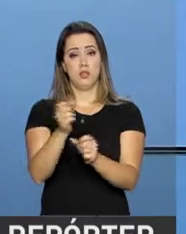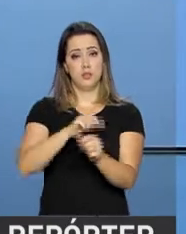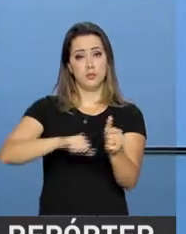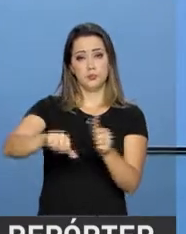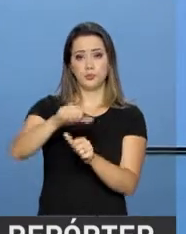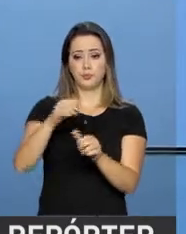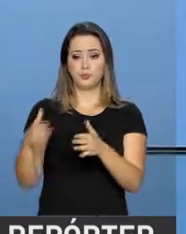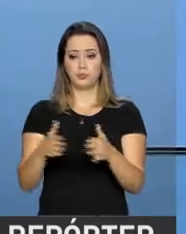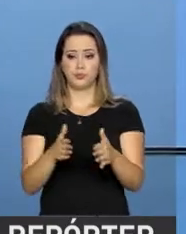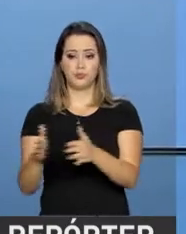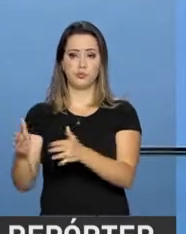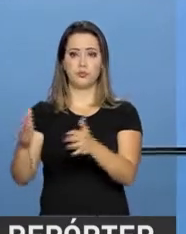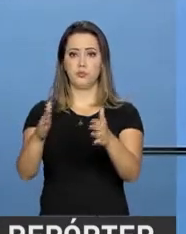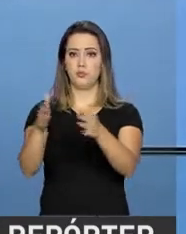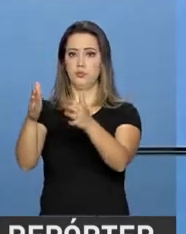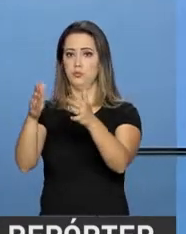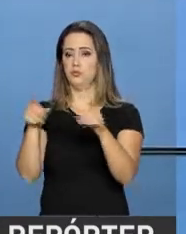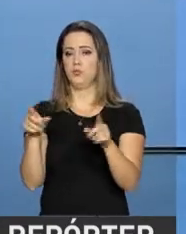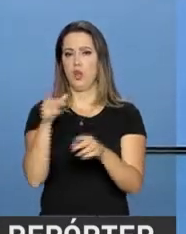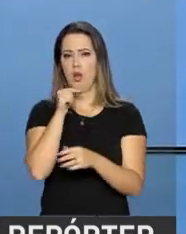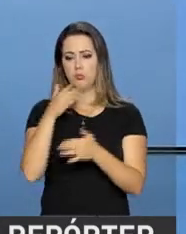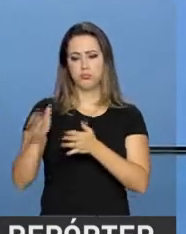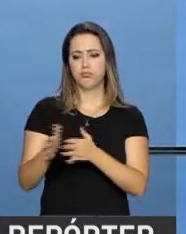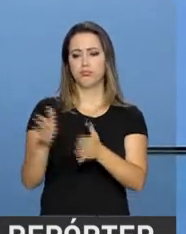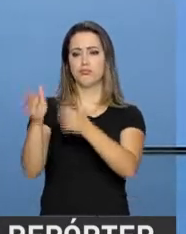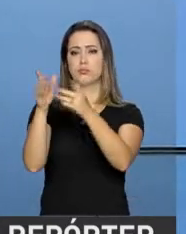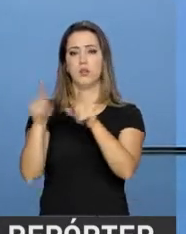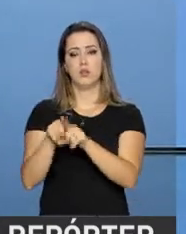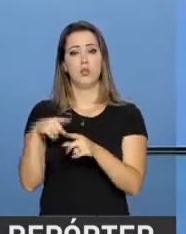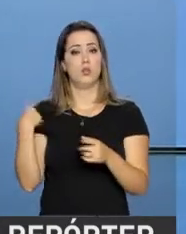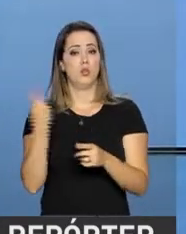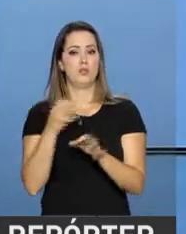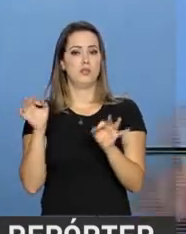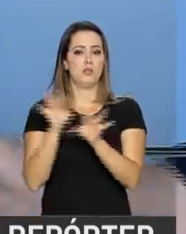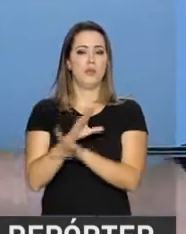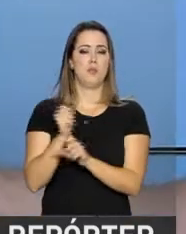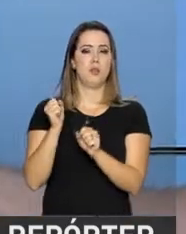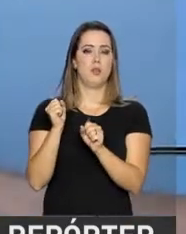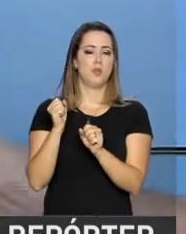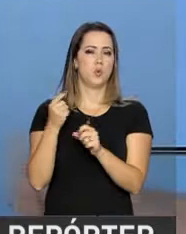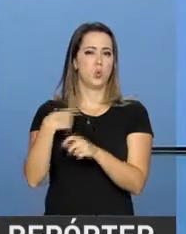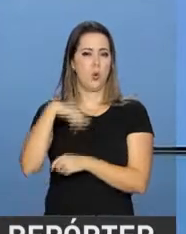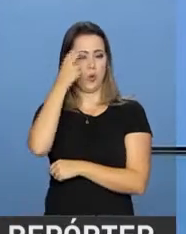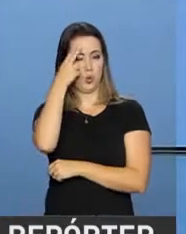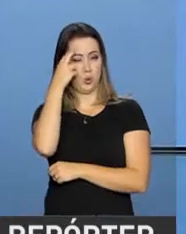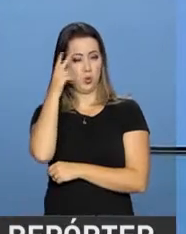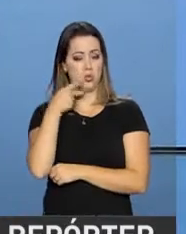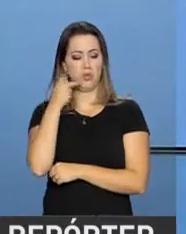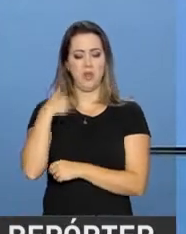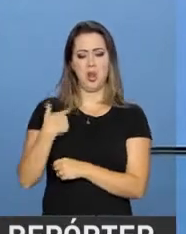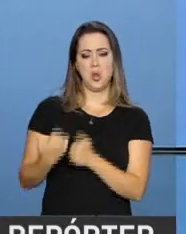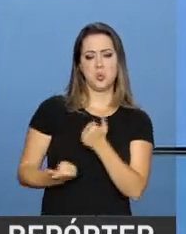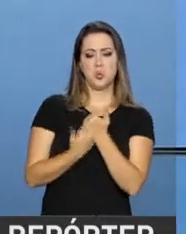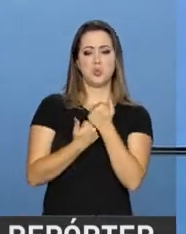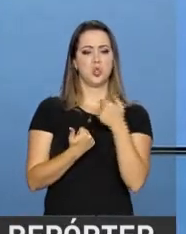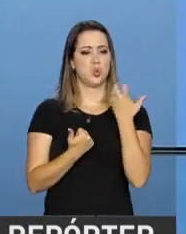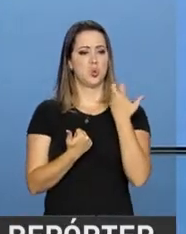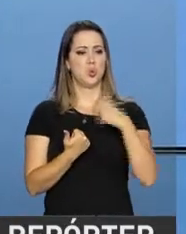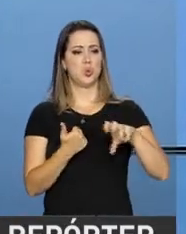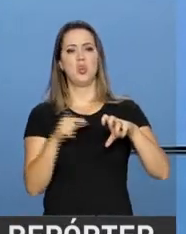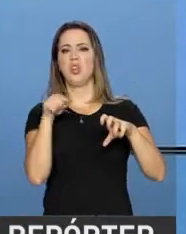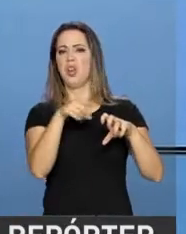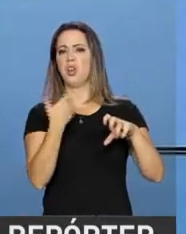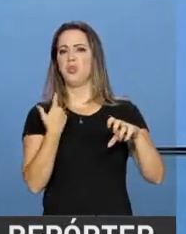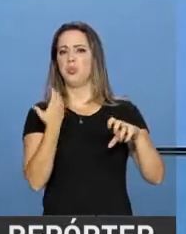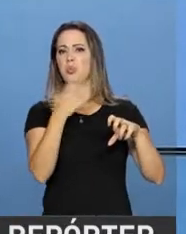transposição. Nós rompemos com aquela cultura de quem diz, olha, se eu substituo um governo, não quero prestigiar a obra